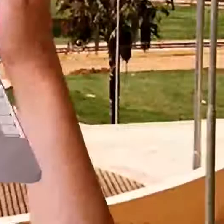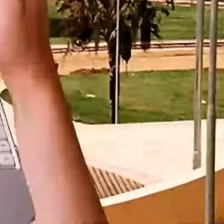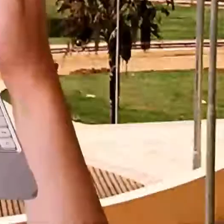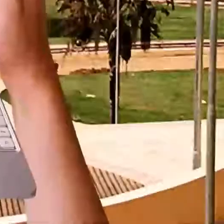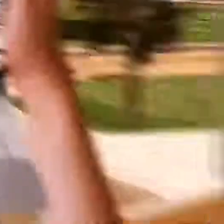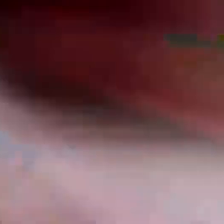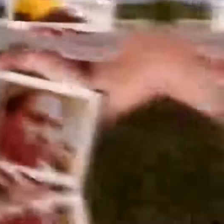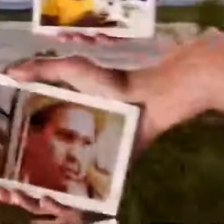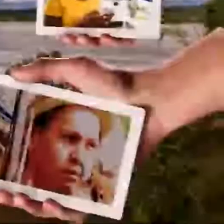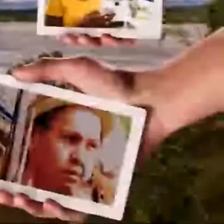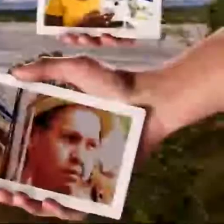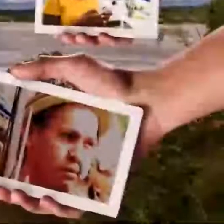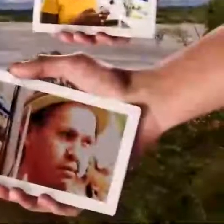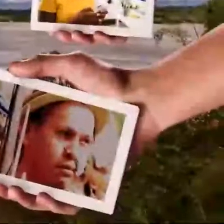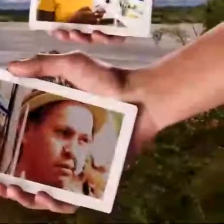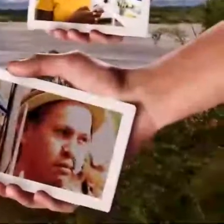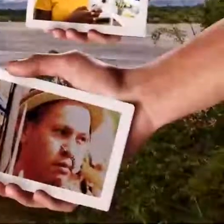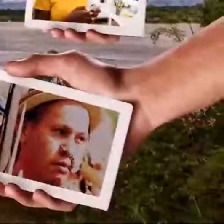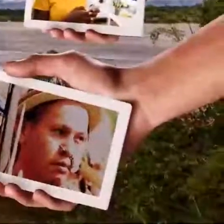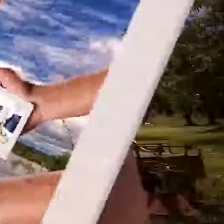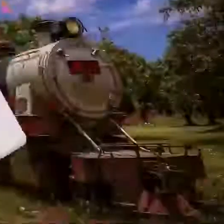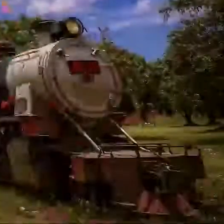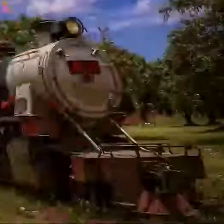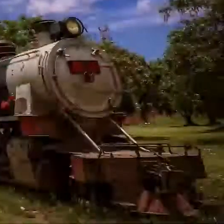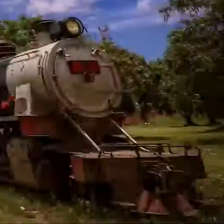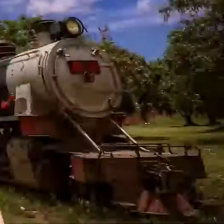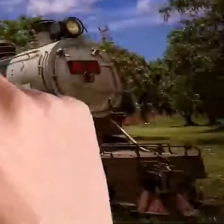Tchau, tchau.